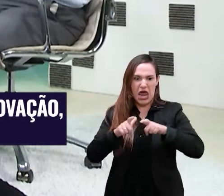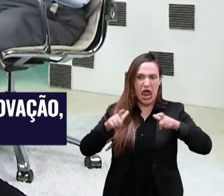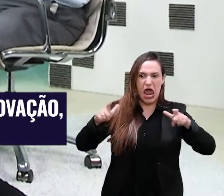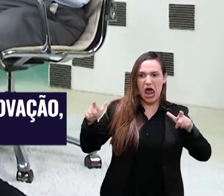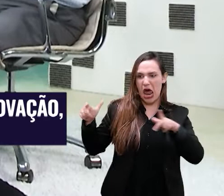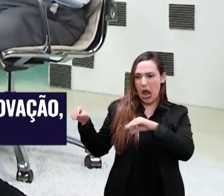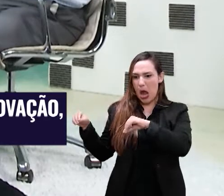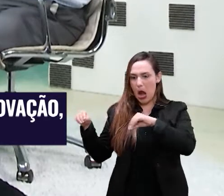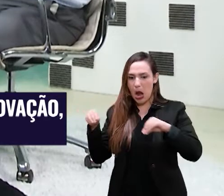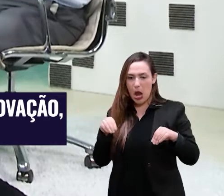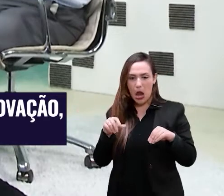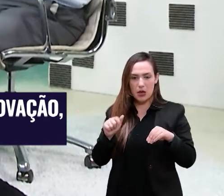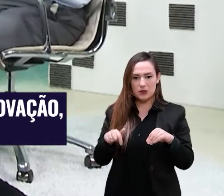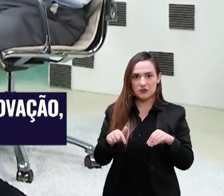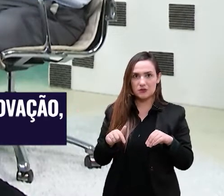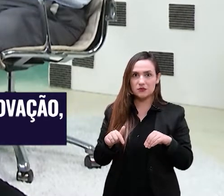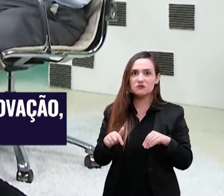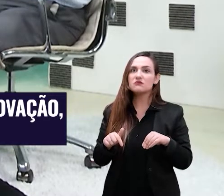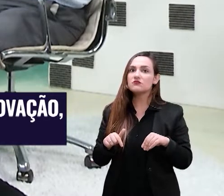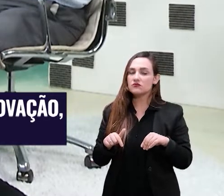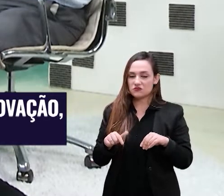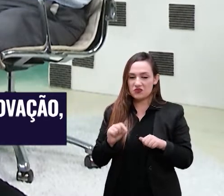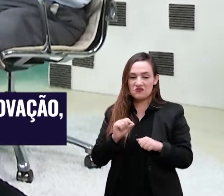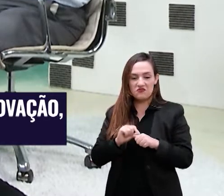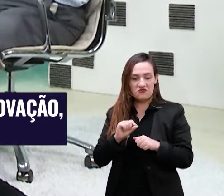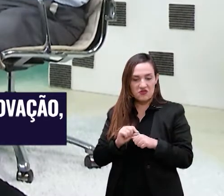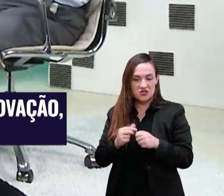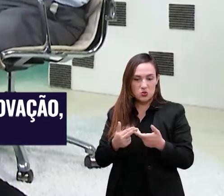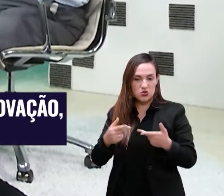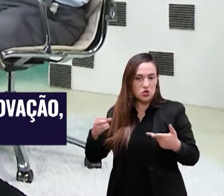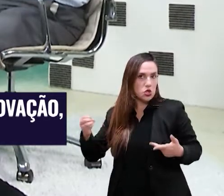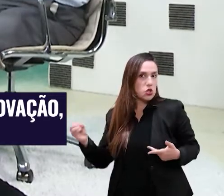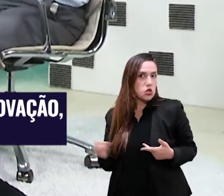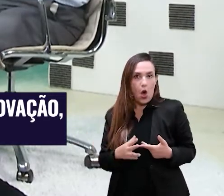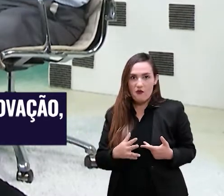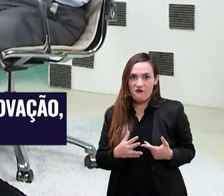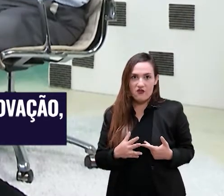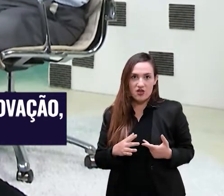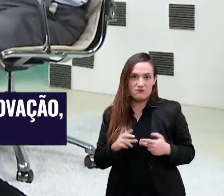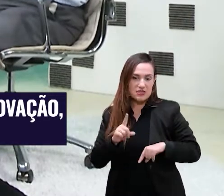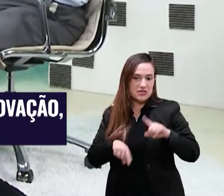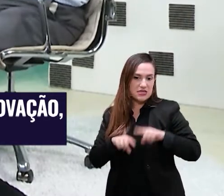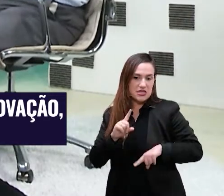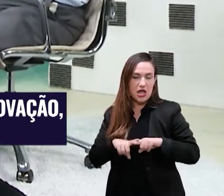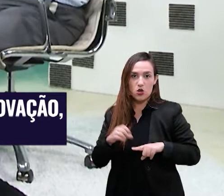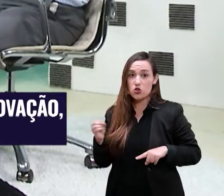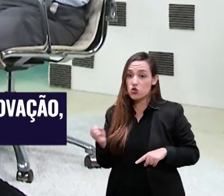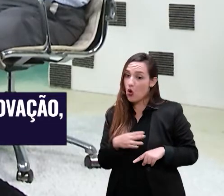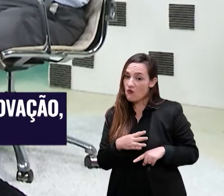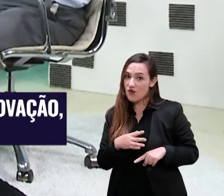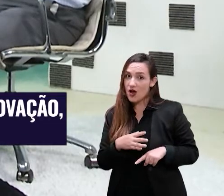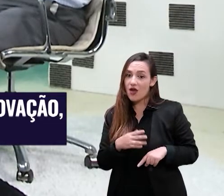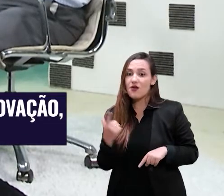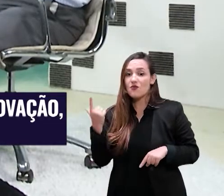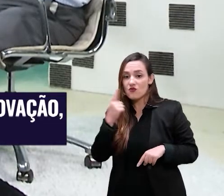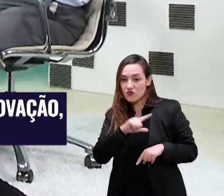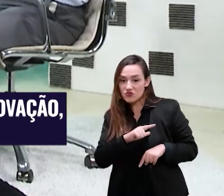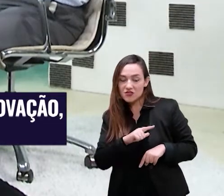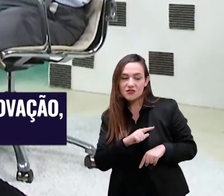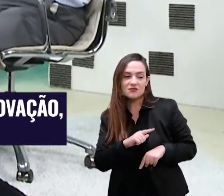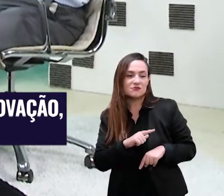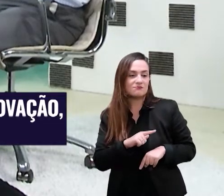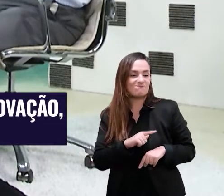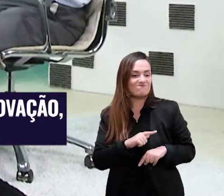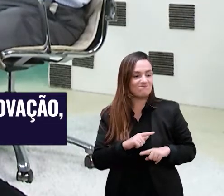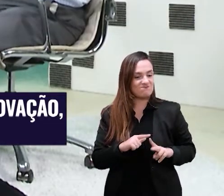porque ela vai produzir algo que não é produzido hoje no Estado. Às vezes, com esse processo, ela vai